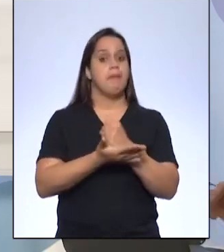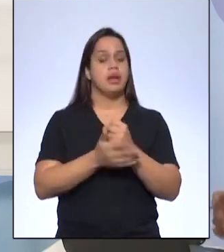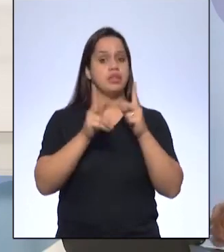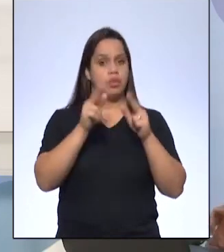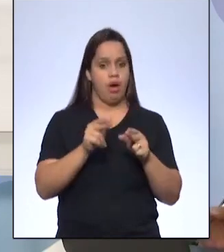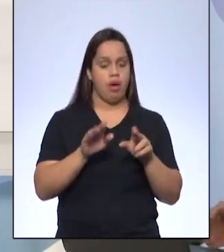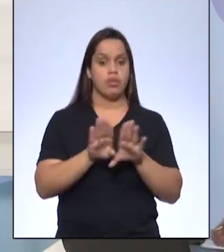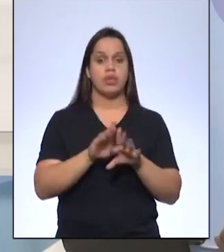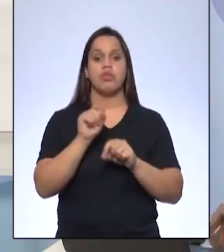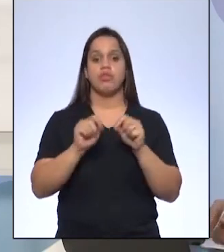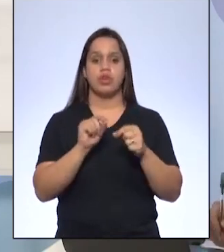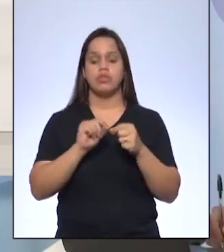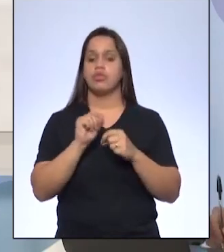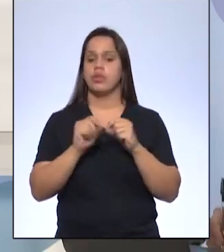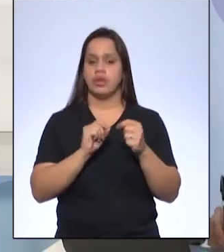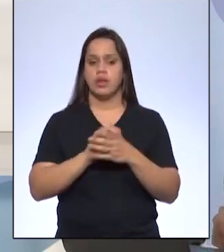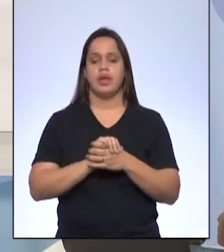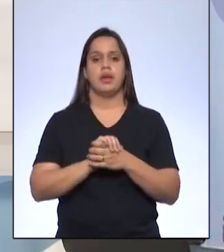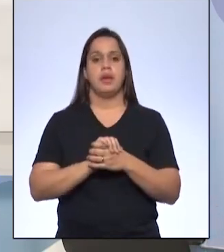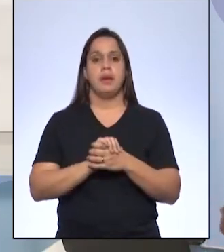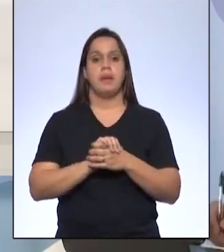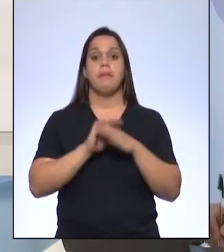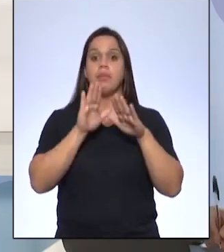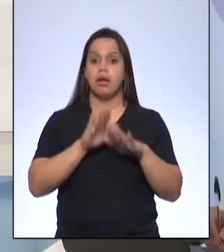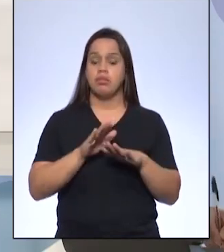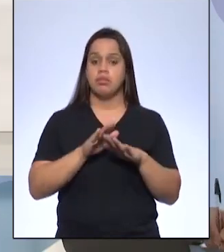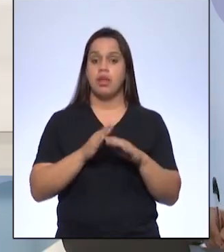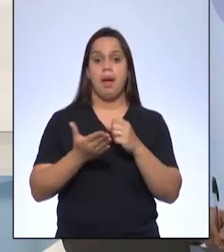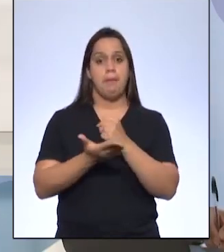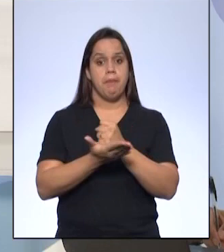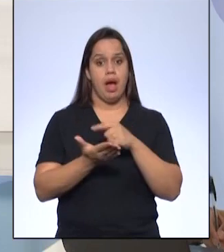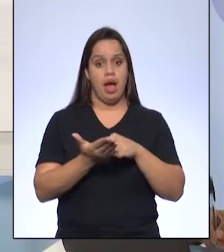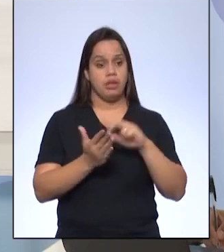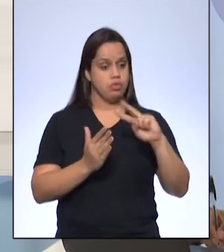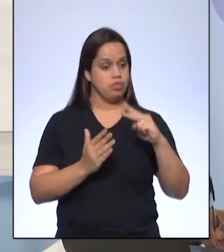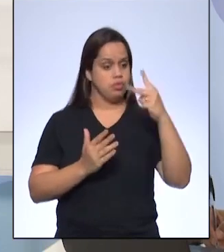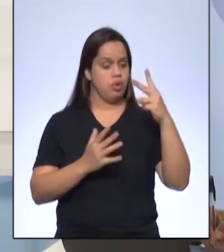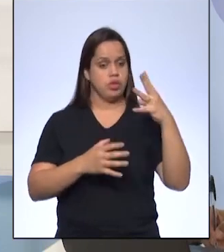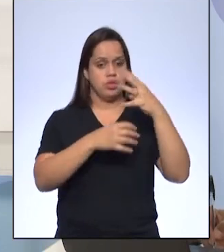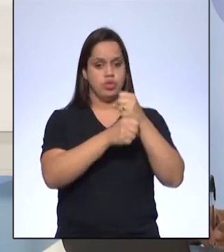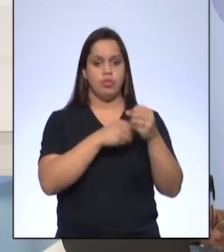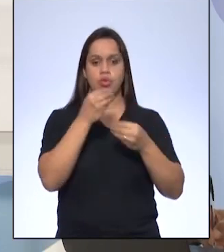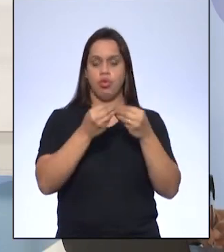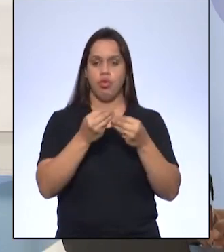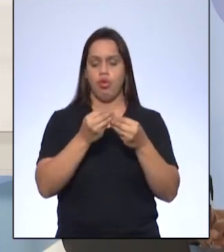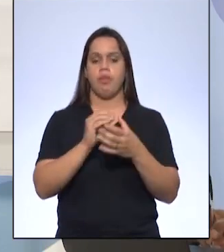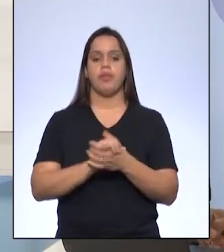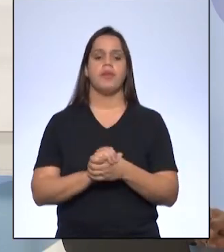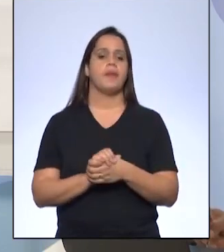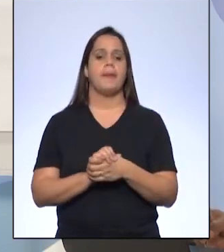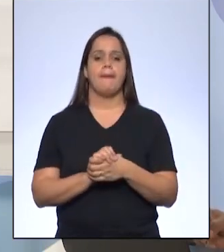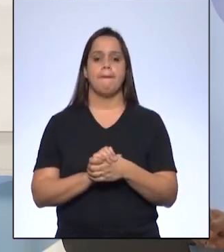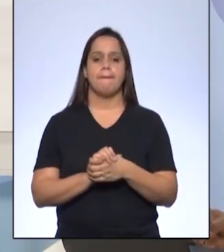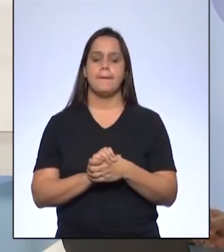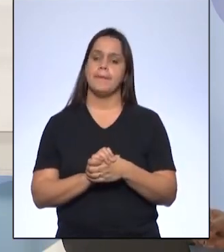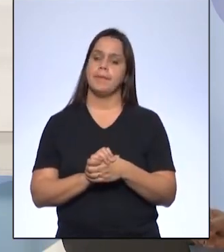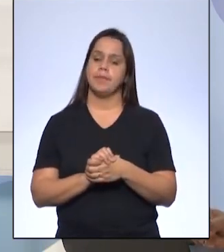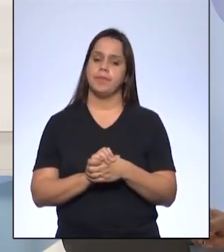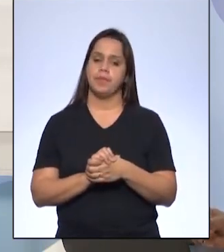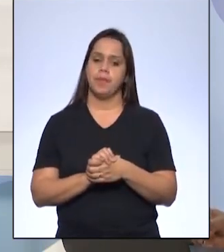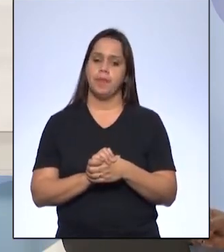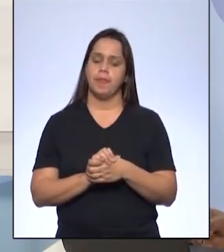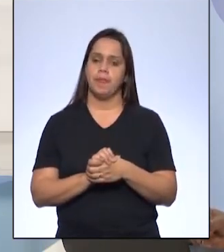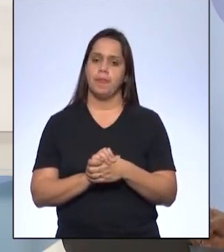a base soma o expoente? Então, eu posso escrever isso daqui assim, ó, raiz quadrada de 2 ao quadrado